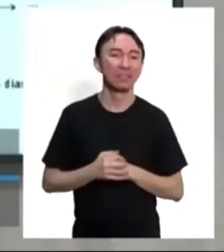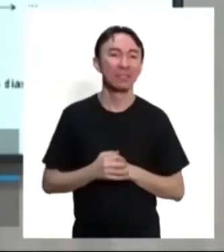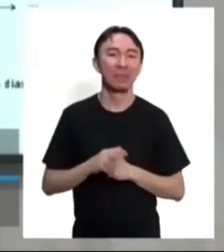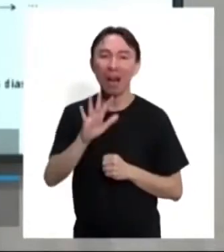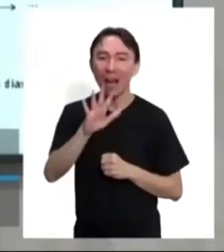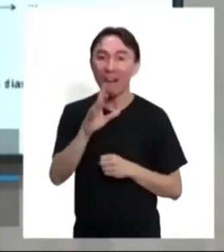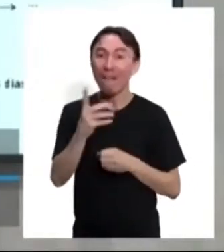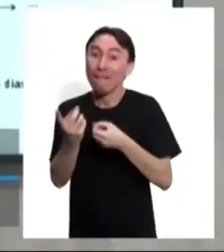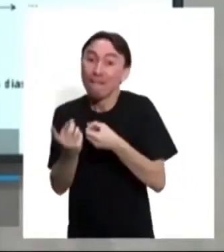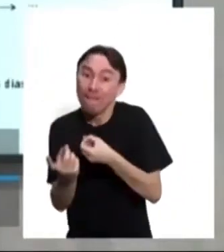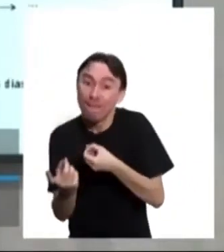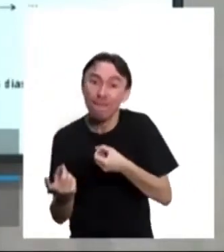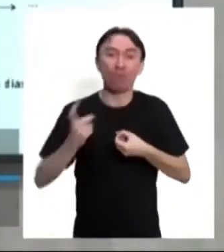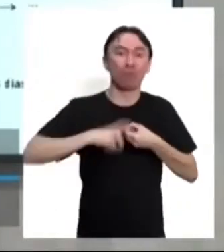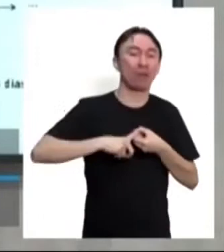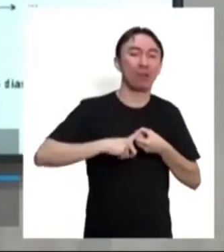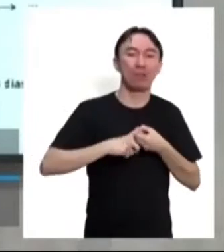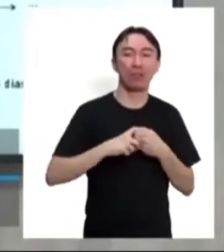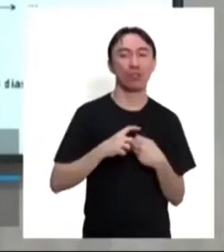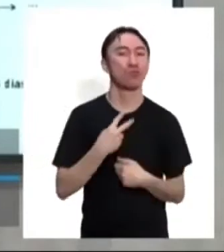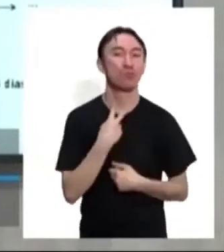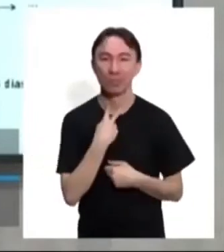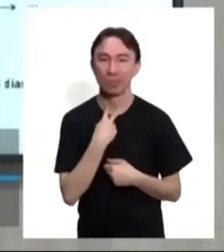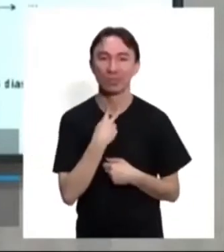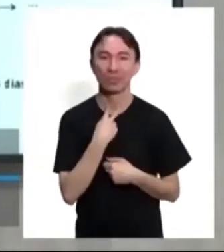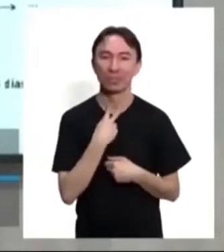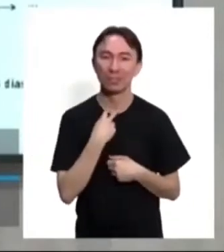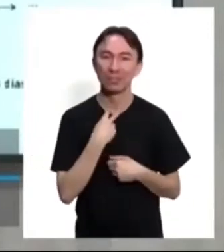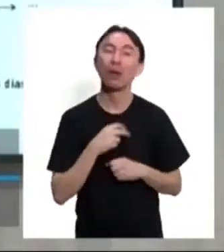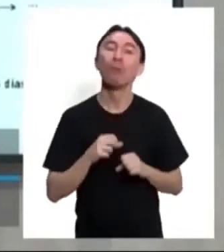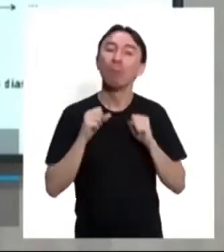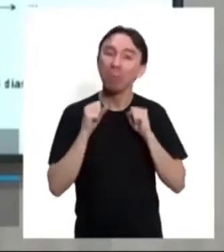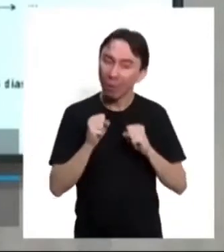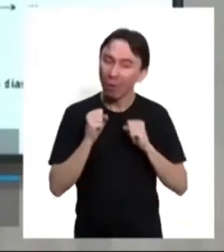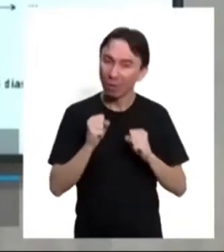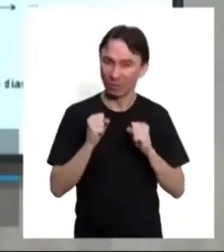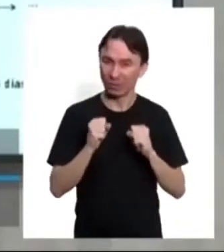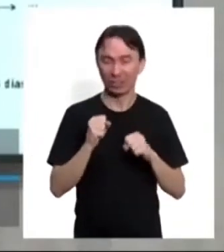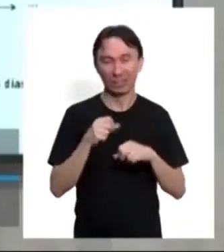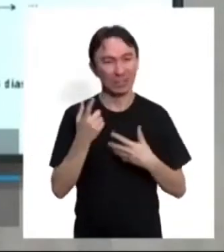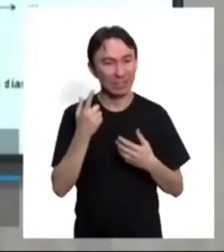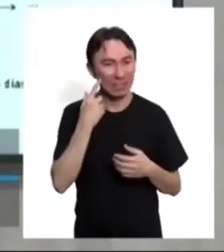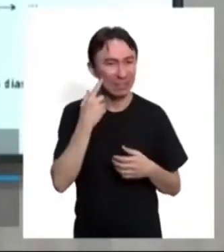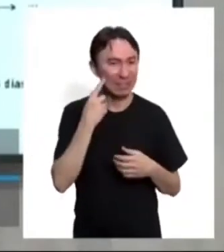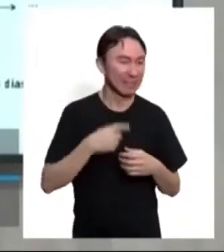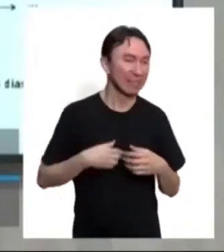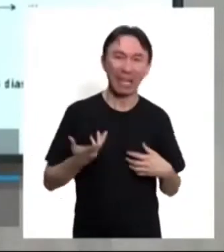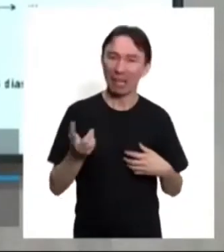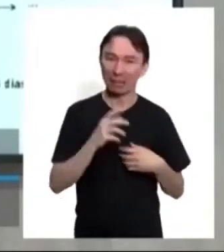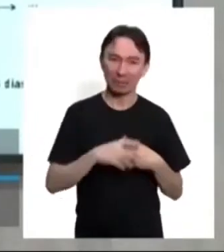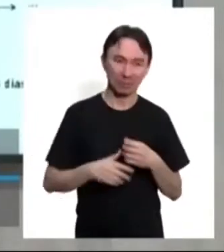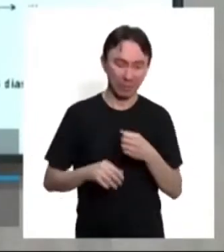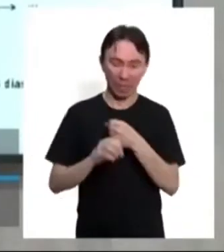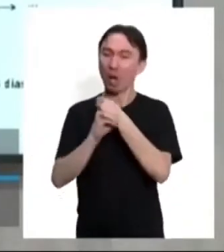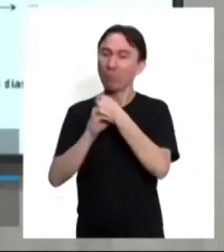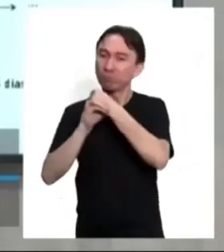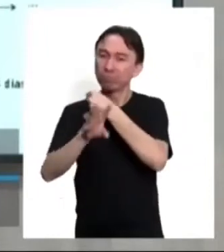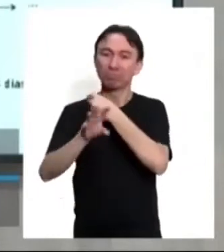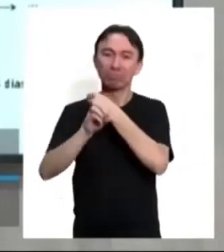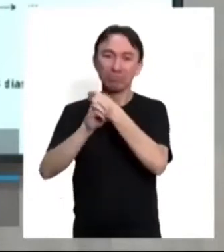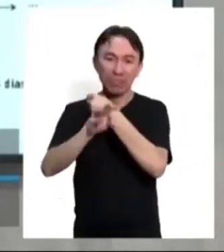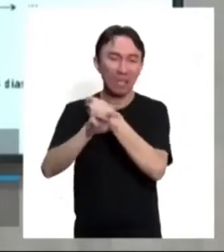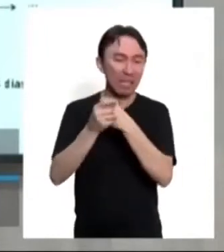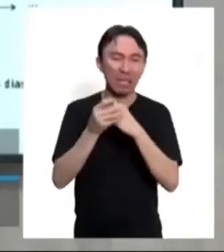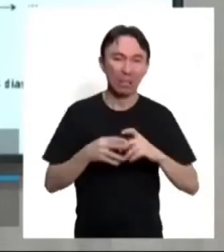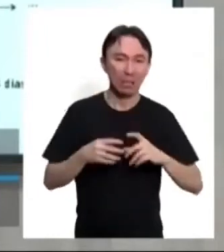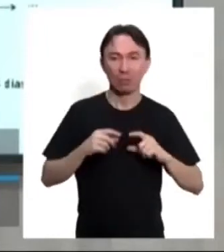voltar. Se ele pode perder as suas radiações com o decorrer aí de